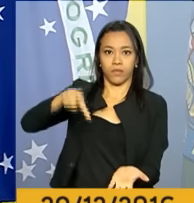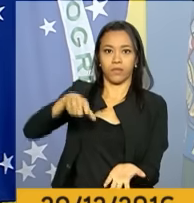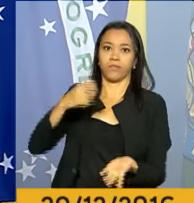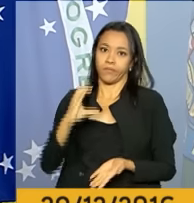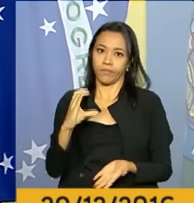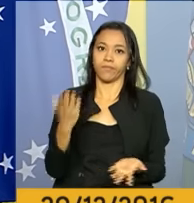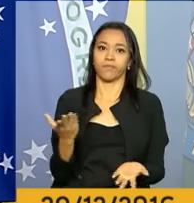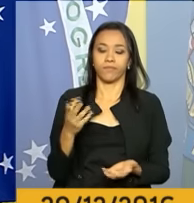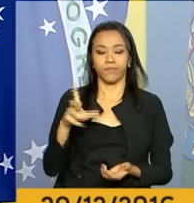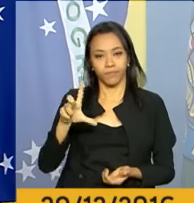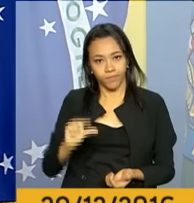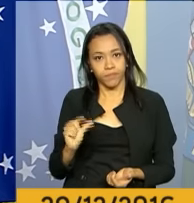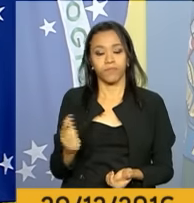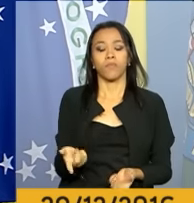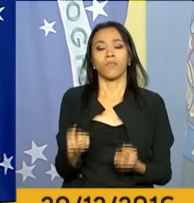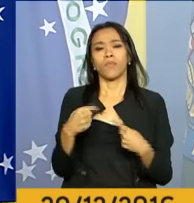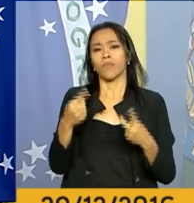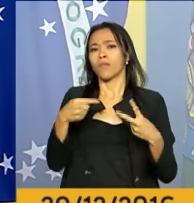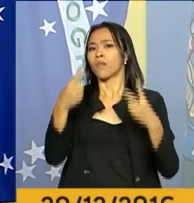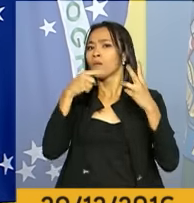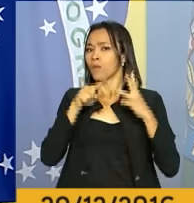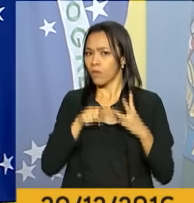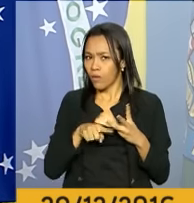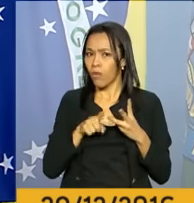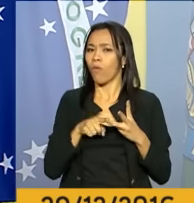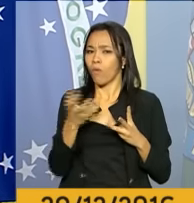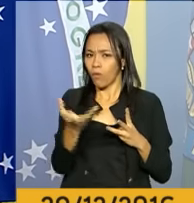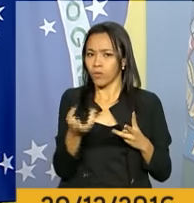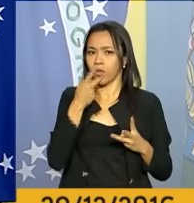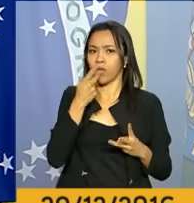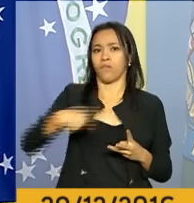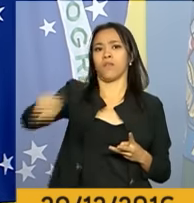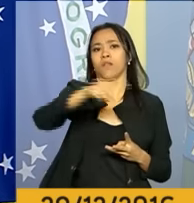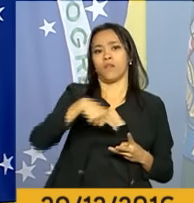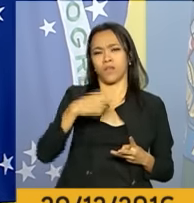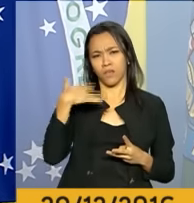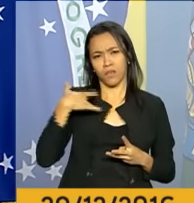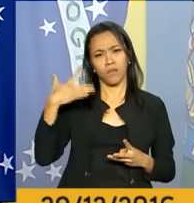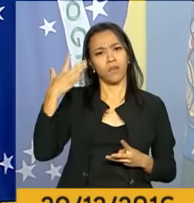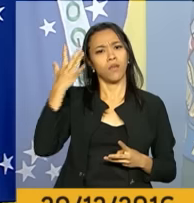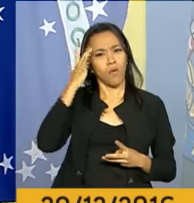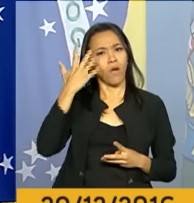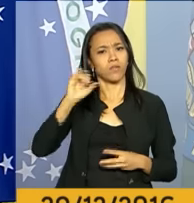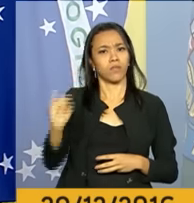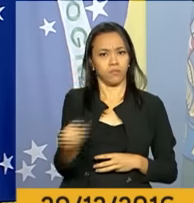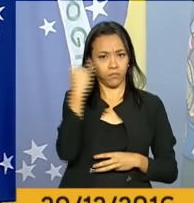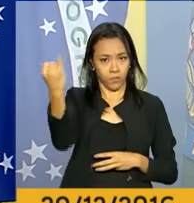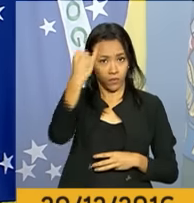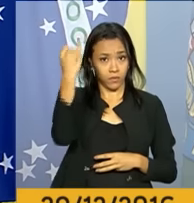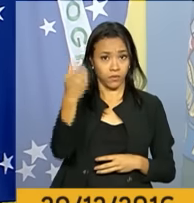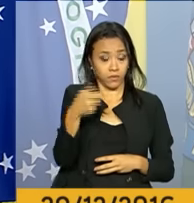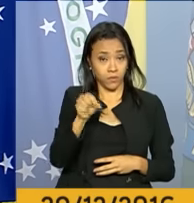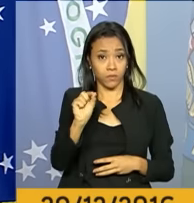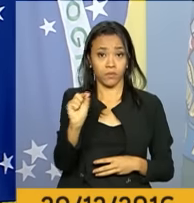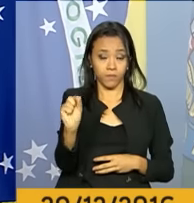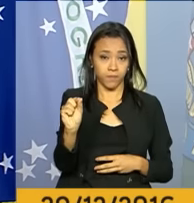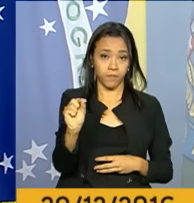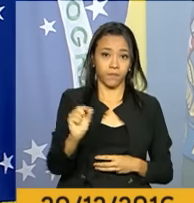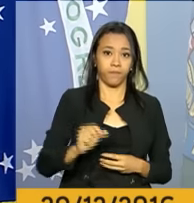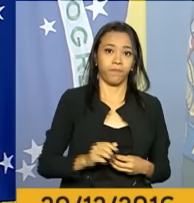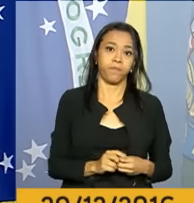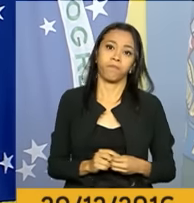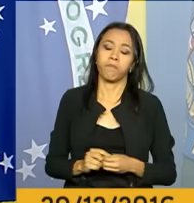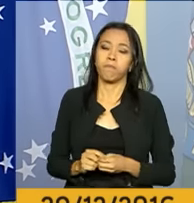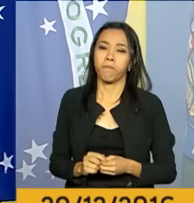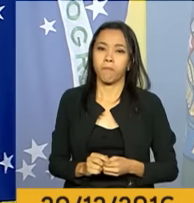também quero ressaltar Mais um ponto que me parece fundamental que é o da